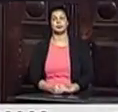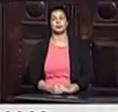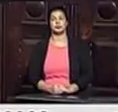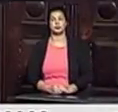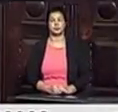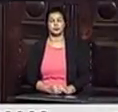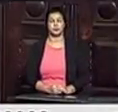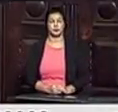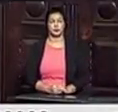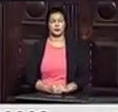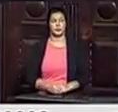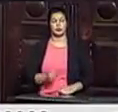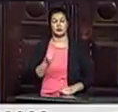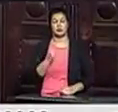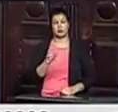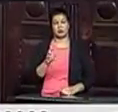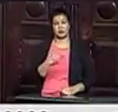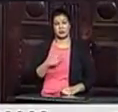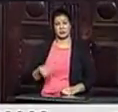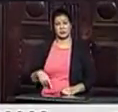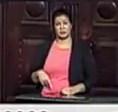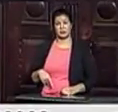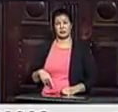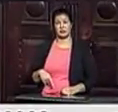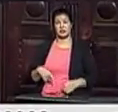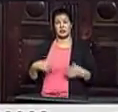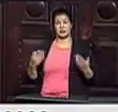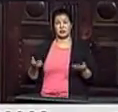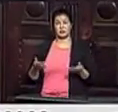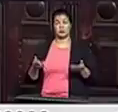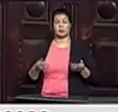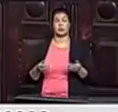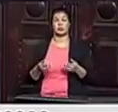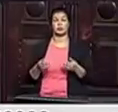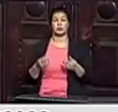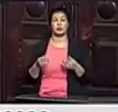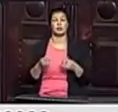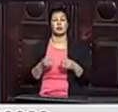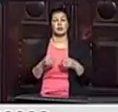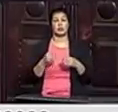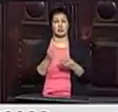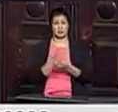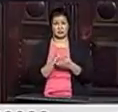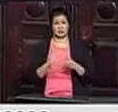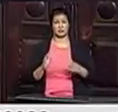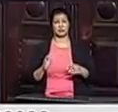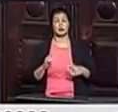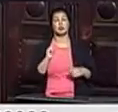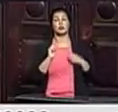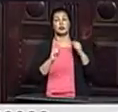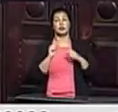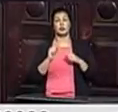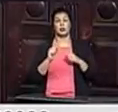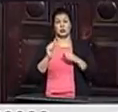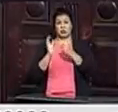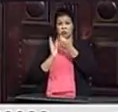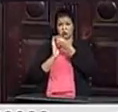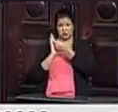Senhora presidente, encerrando, só para dizer, lista fechada, não.